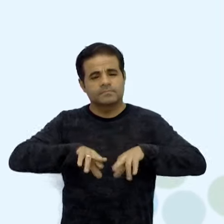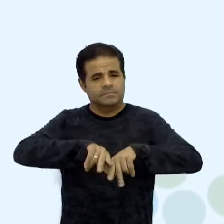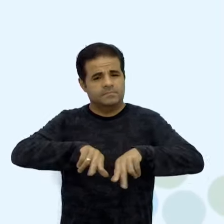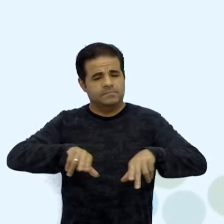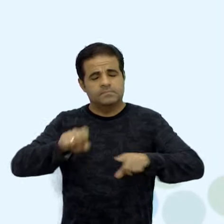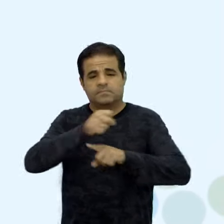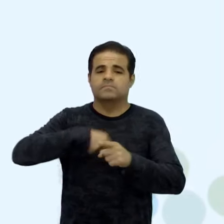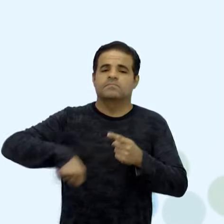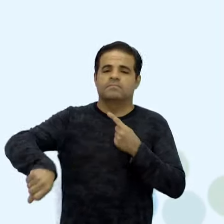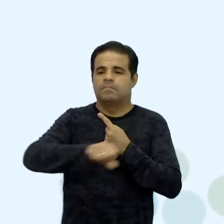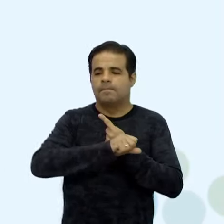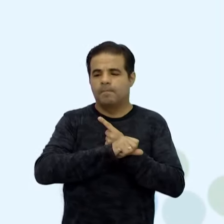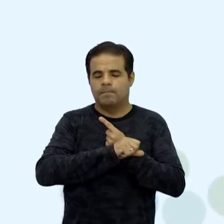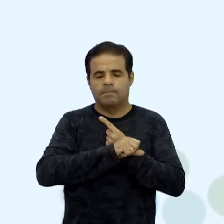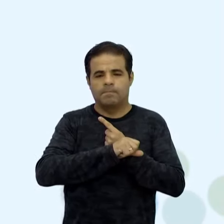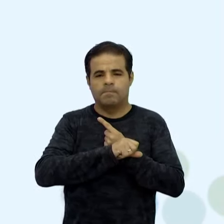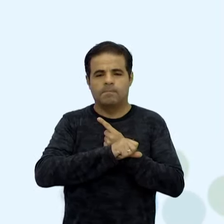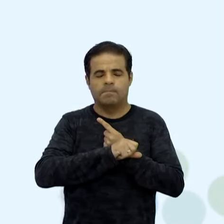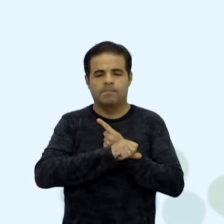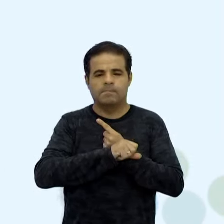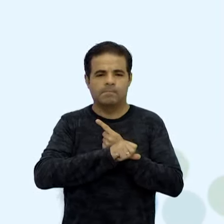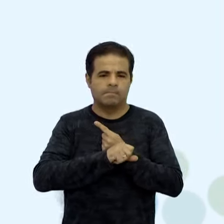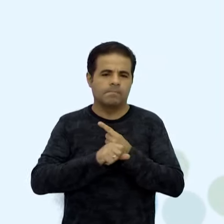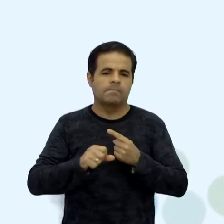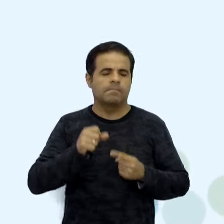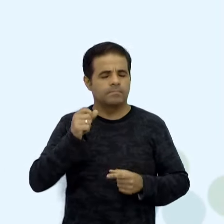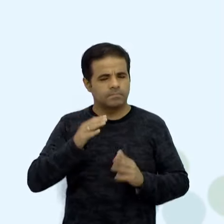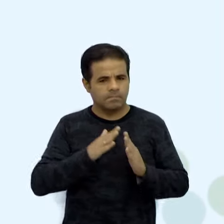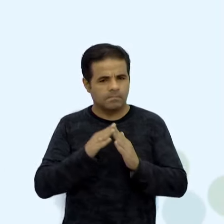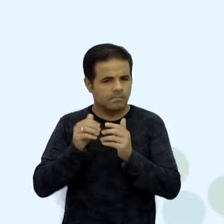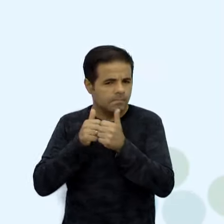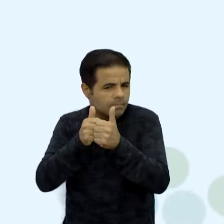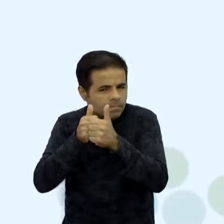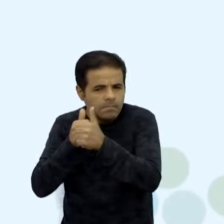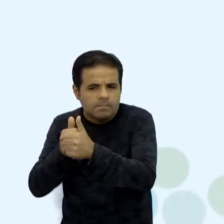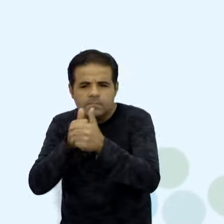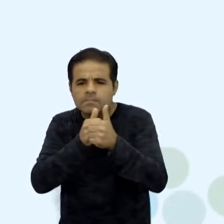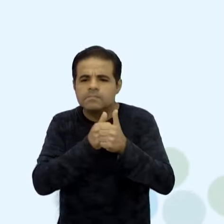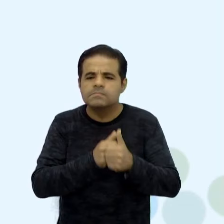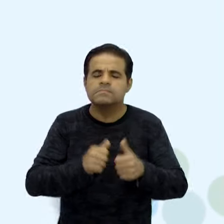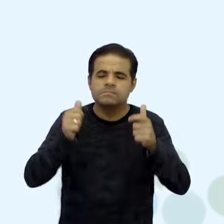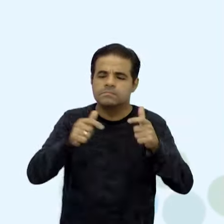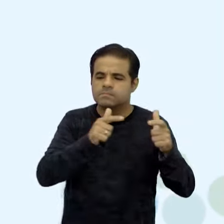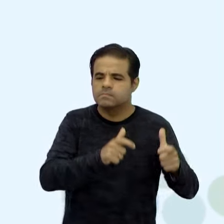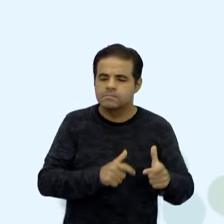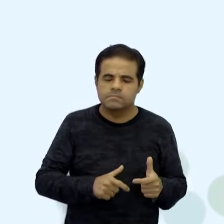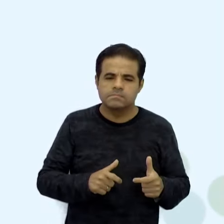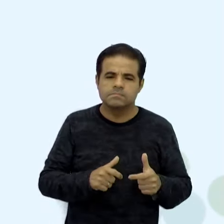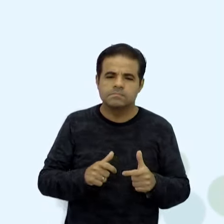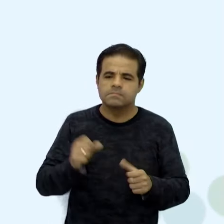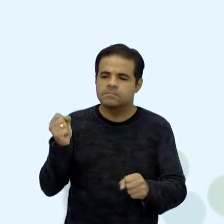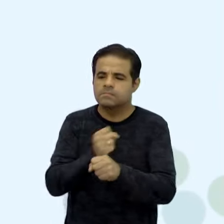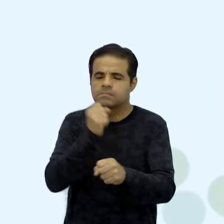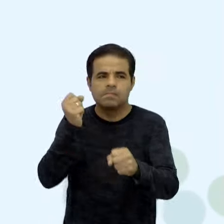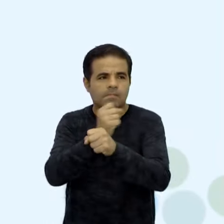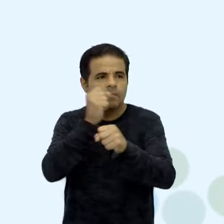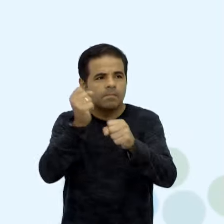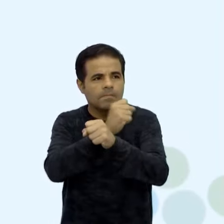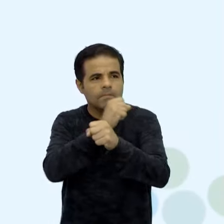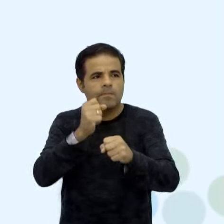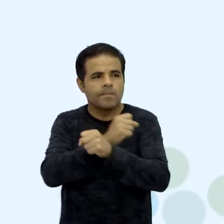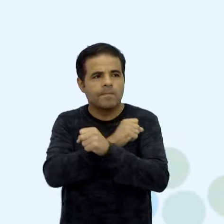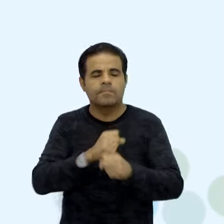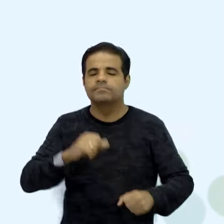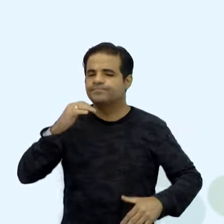disparidades sociais gritantes entre pessoas que moram tão próximas, o local onde foram construídos os